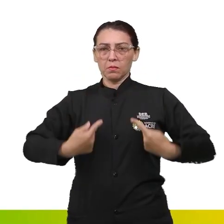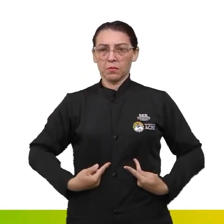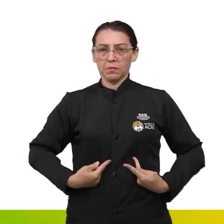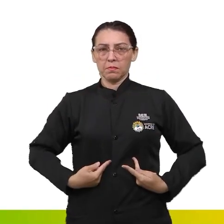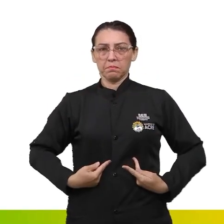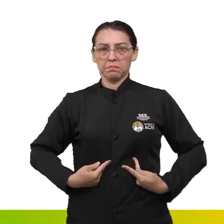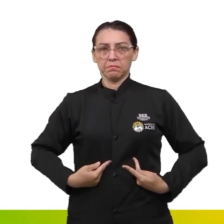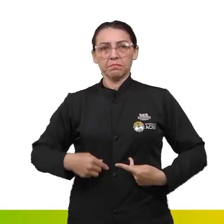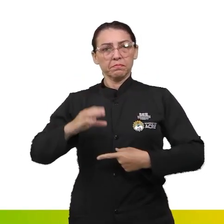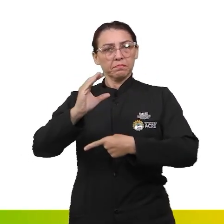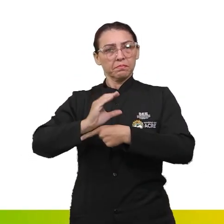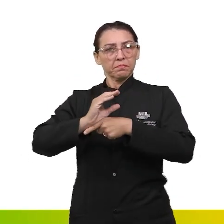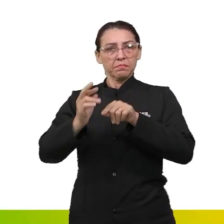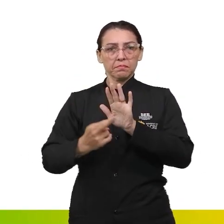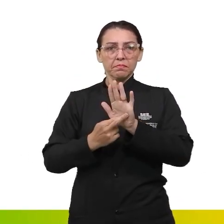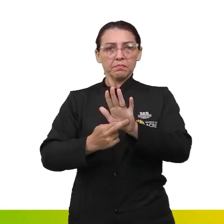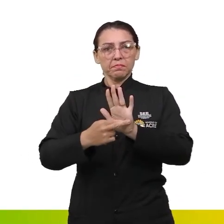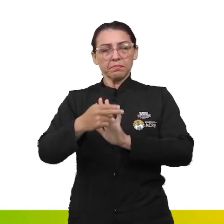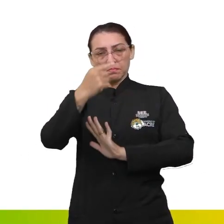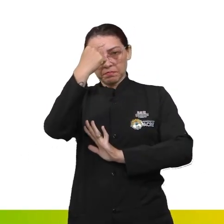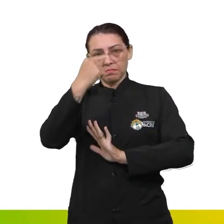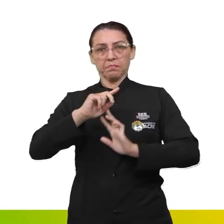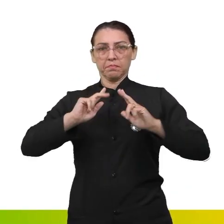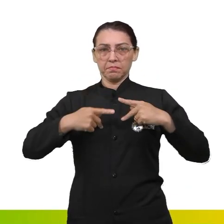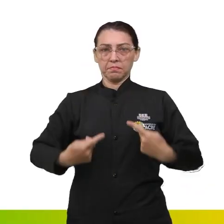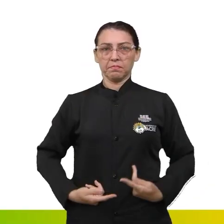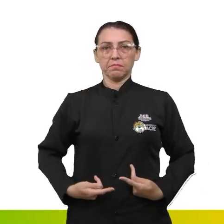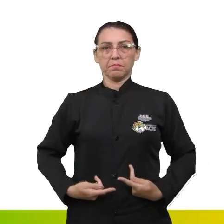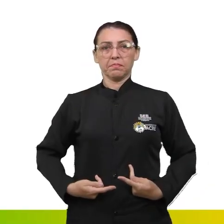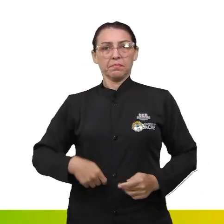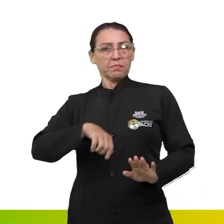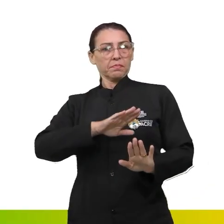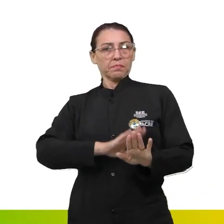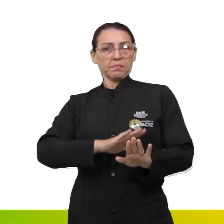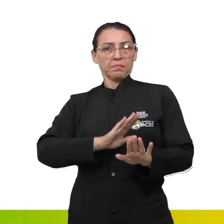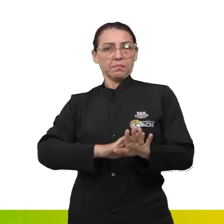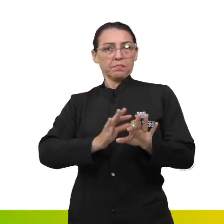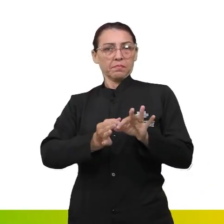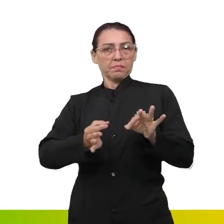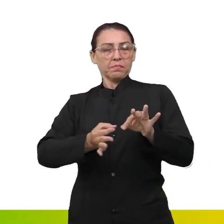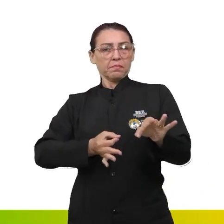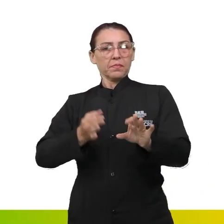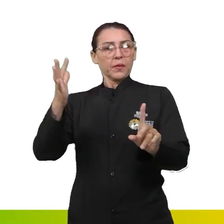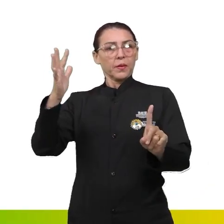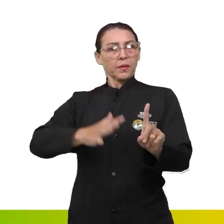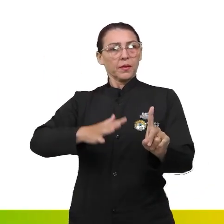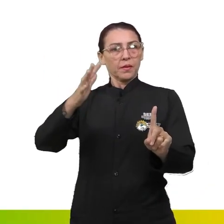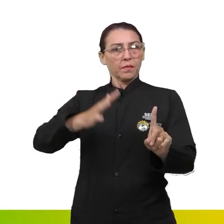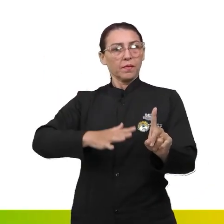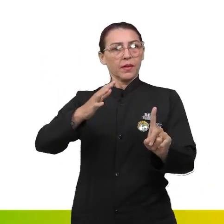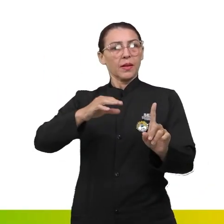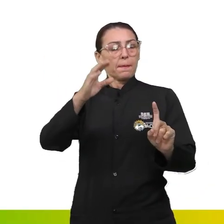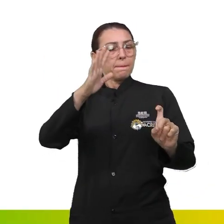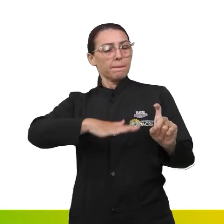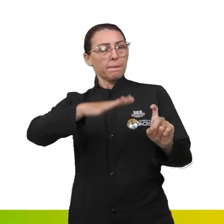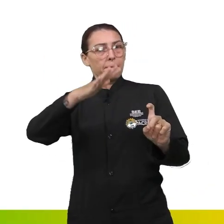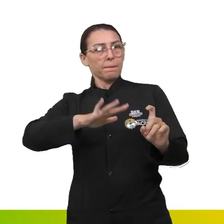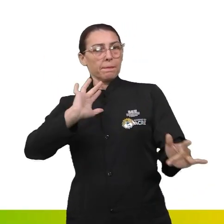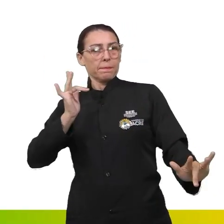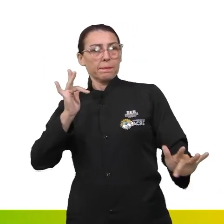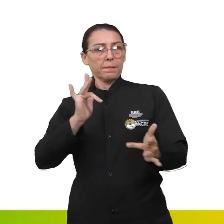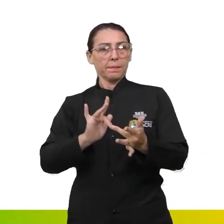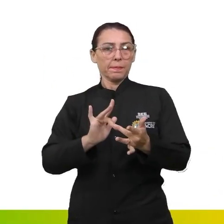corpo humano. C. Representava figuras humanas com idealização, simetria e influência da